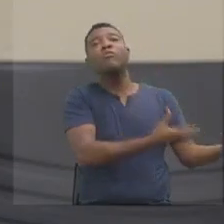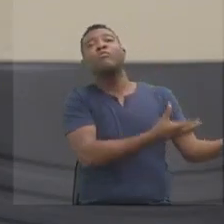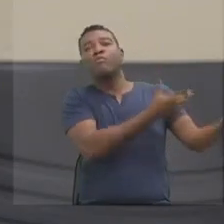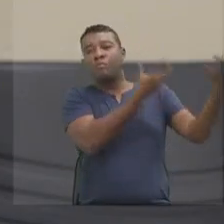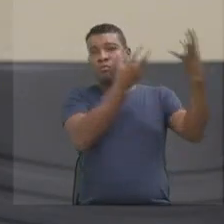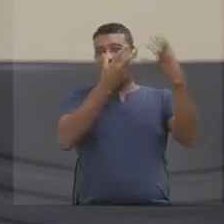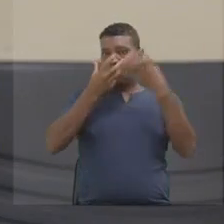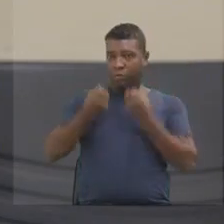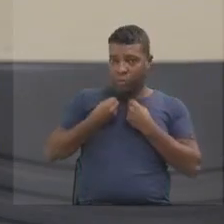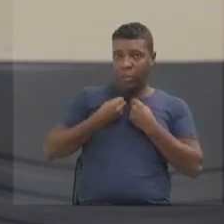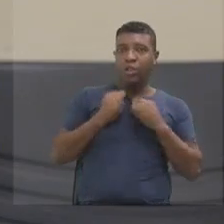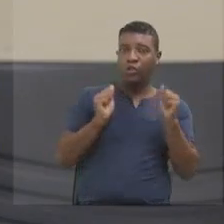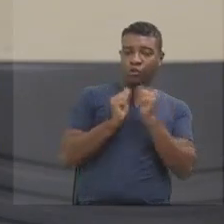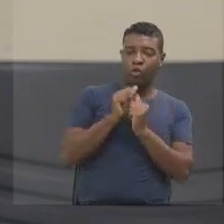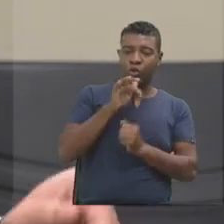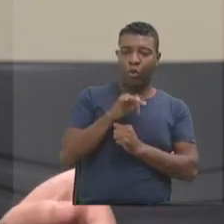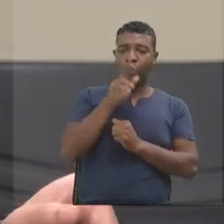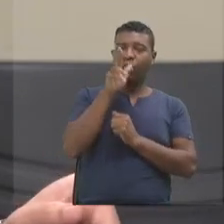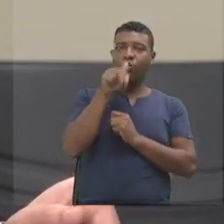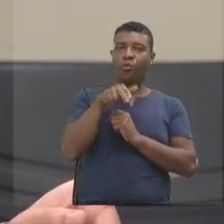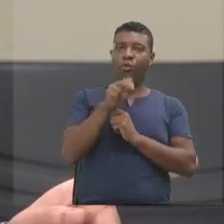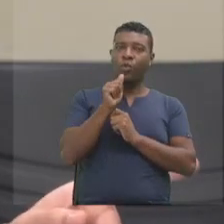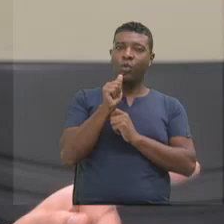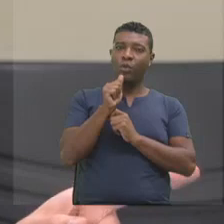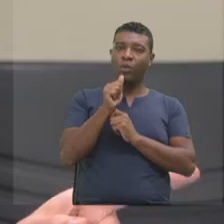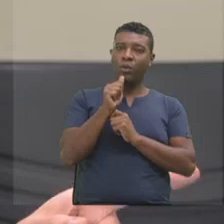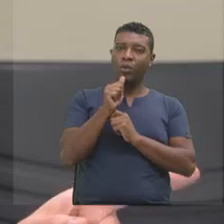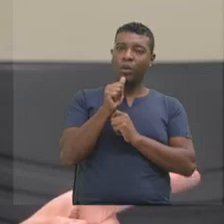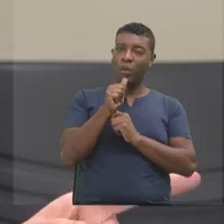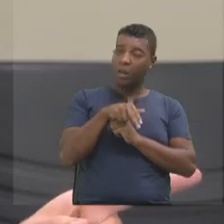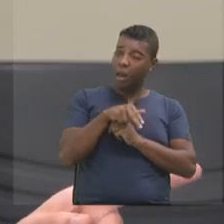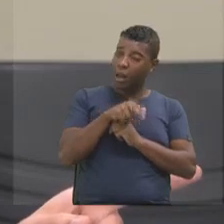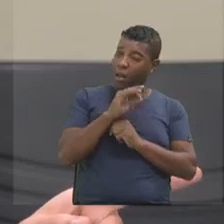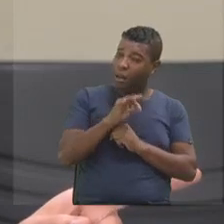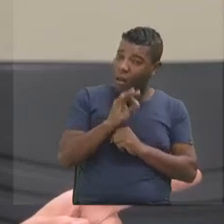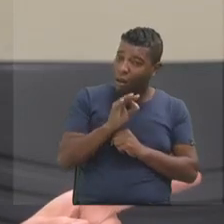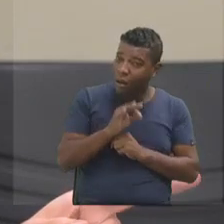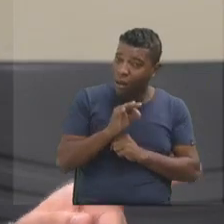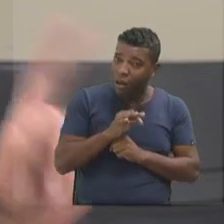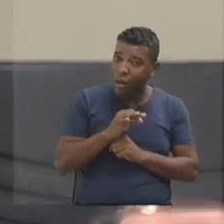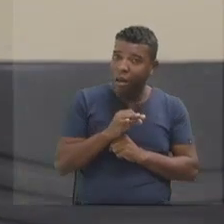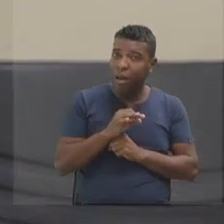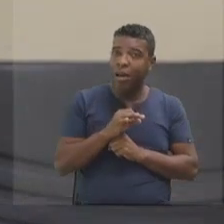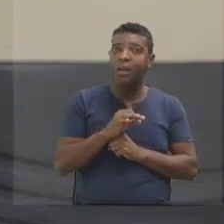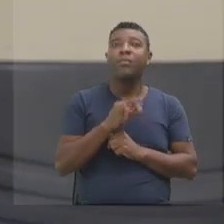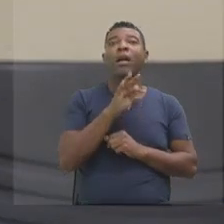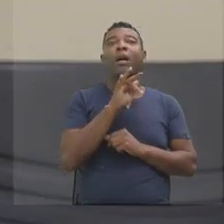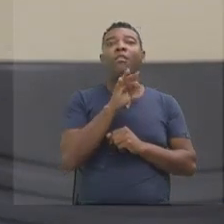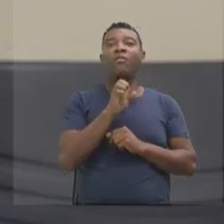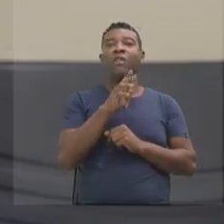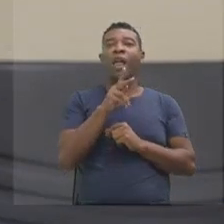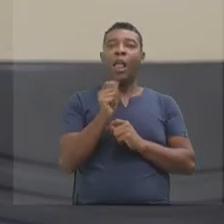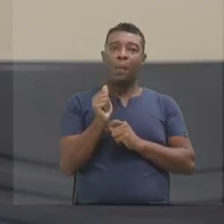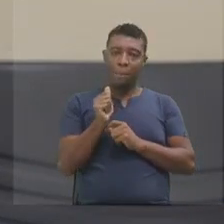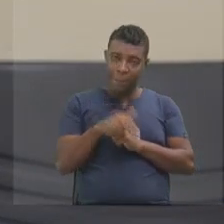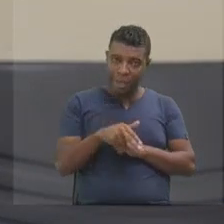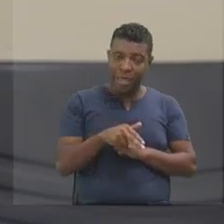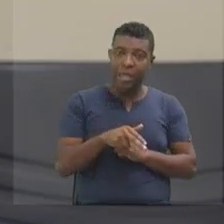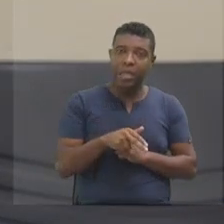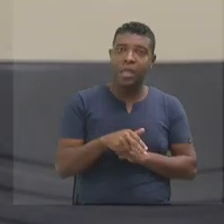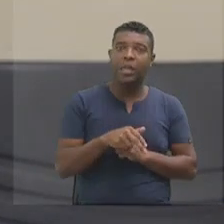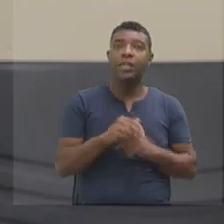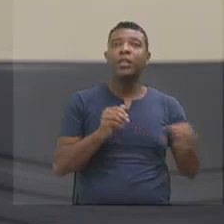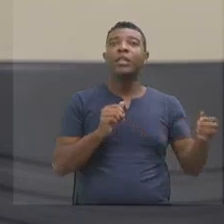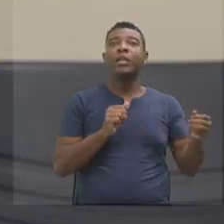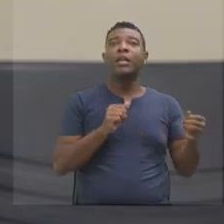a funan a fundar fundação fepam ali aquela